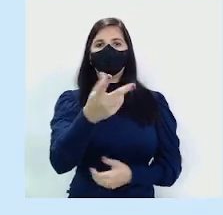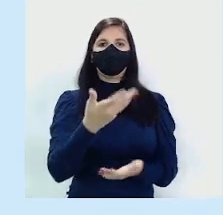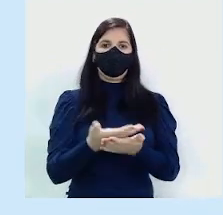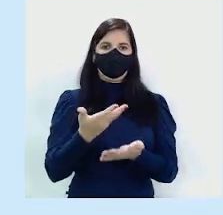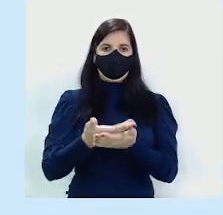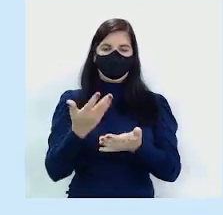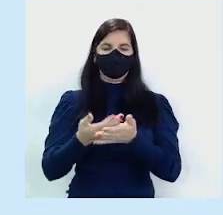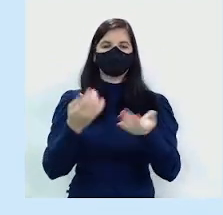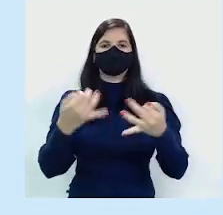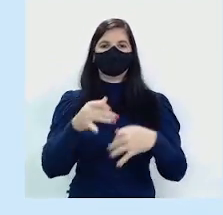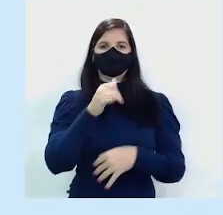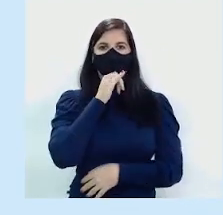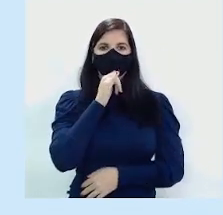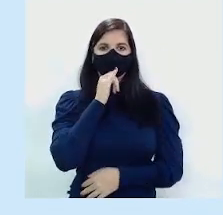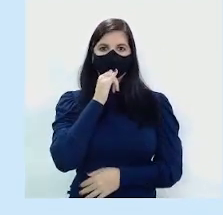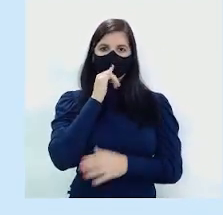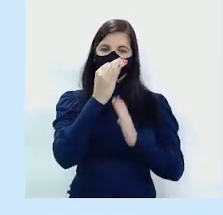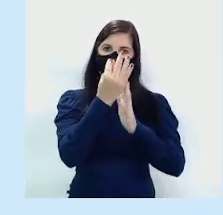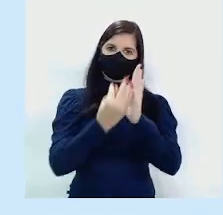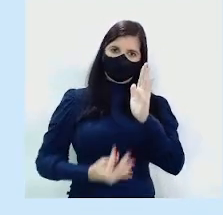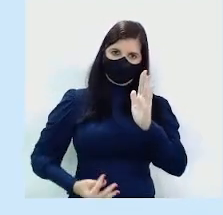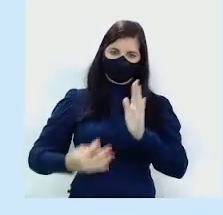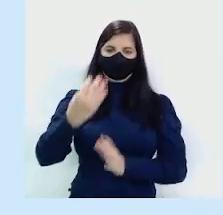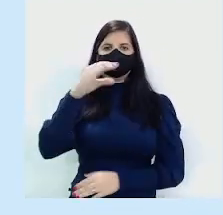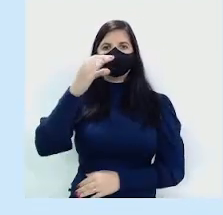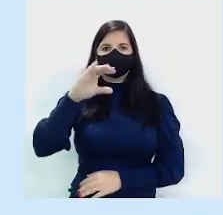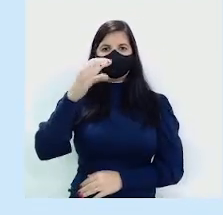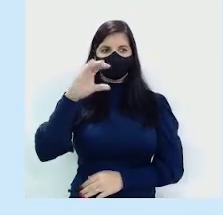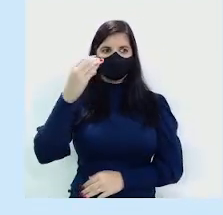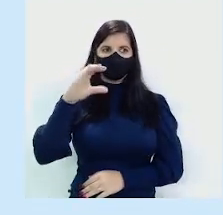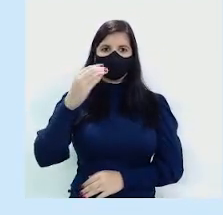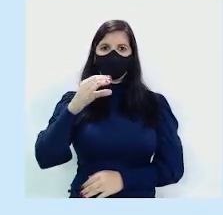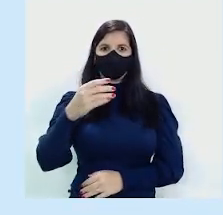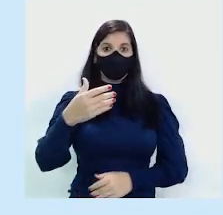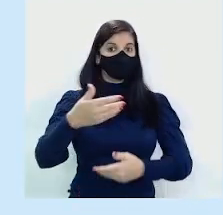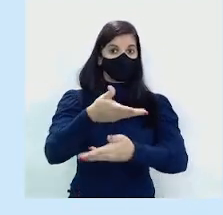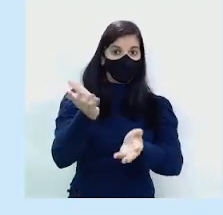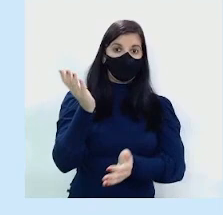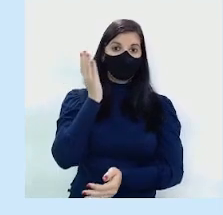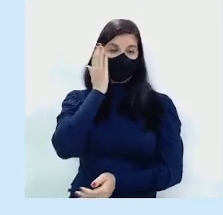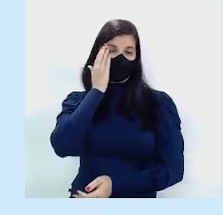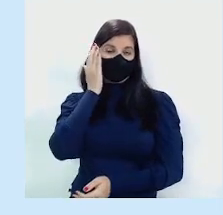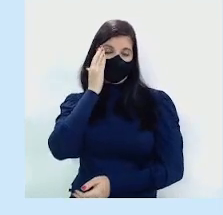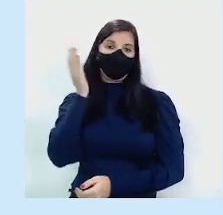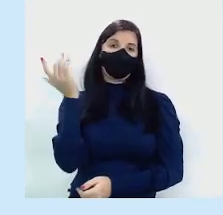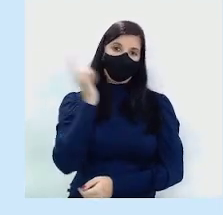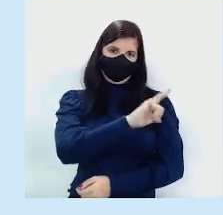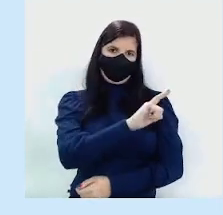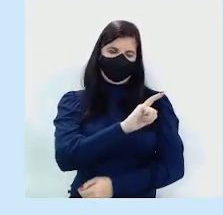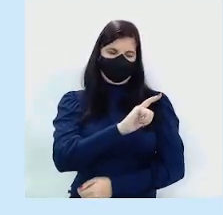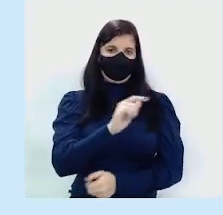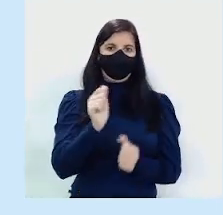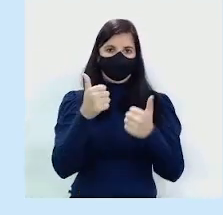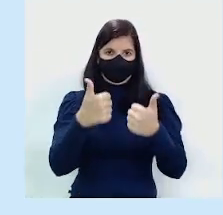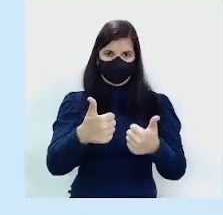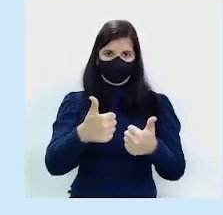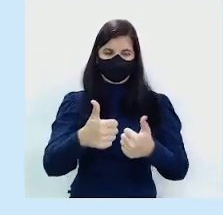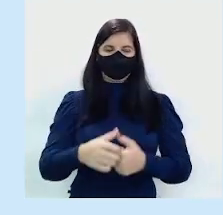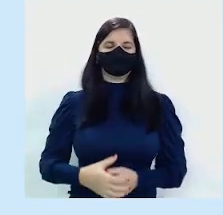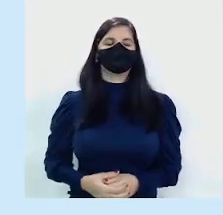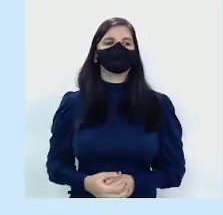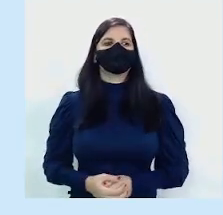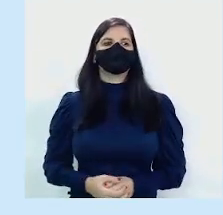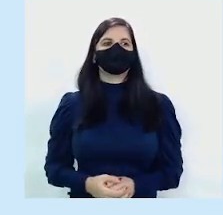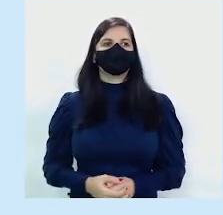hoje um exemplo, inclusive, de um texto desse tipo. E aí eu acho que vocês vão compreender um pouco melhor, beleza? Então vamos